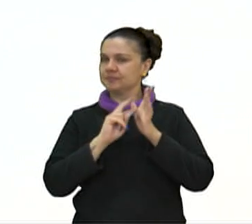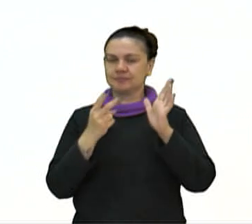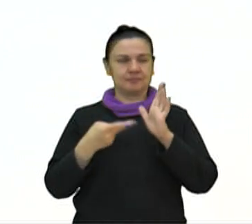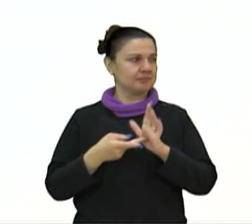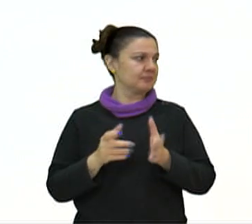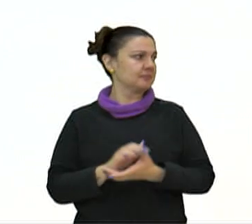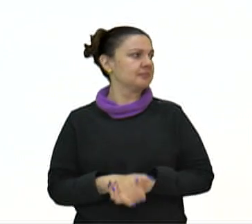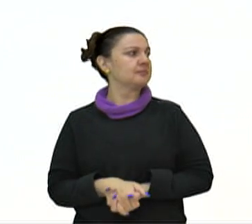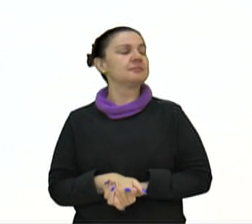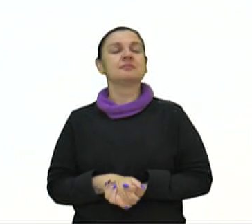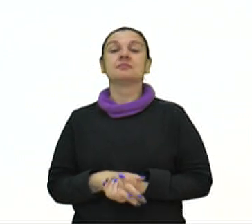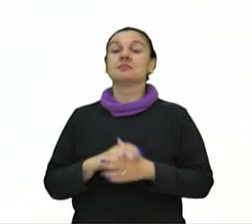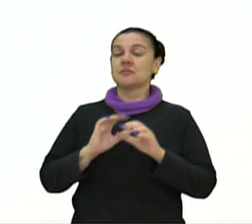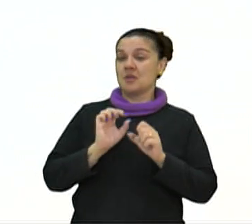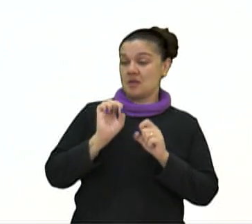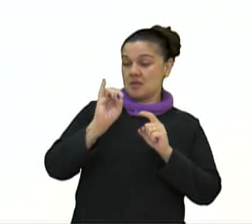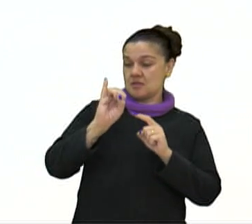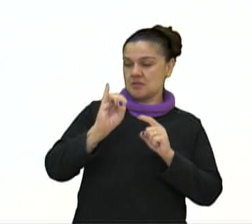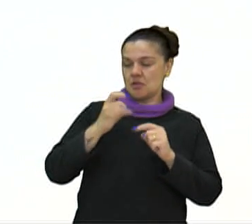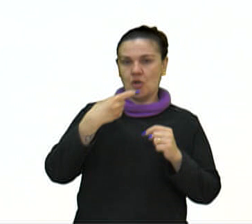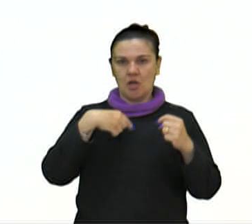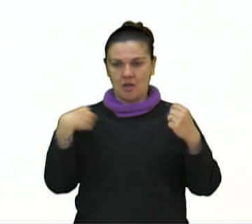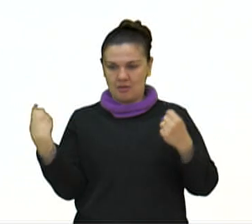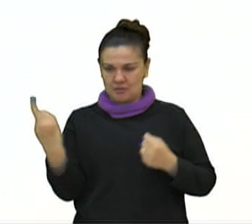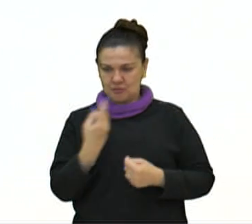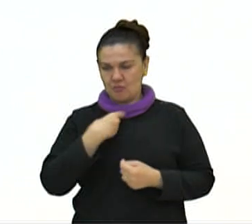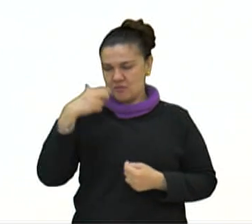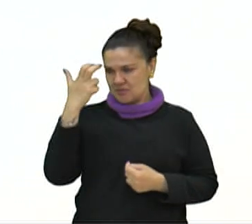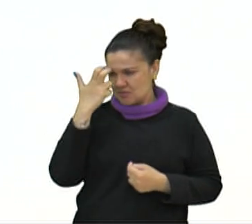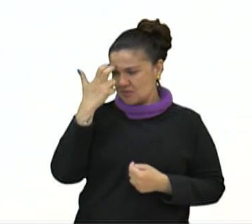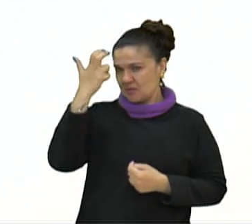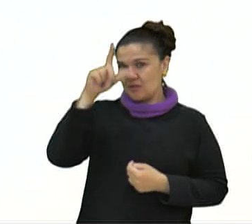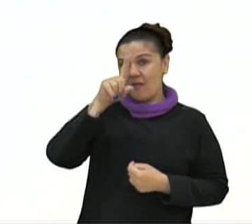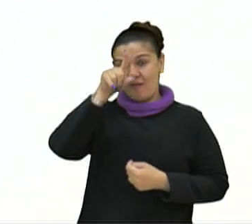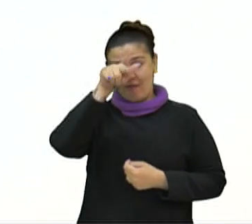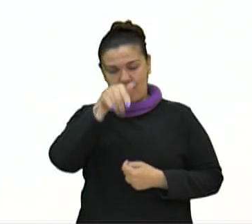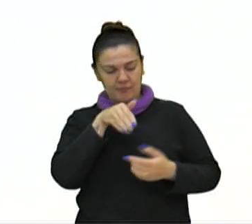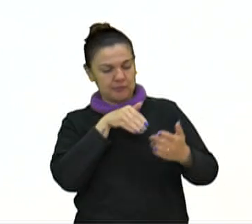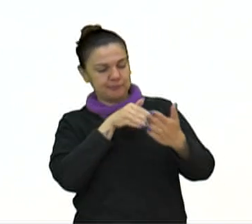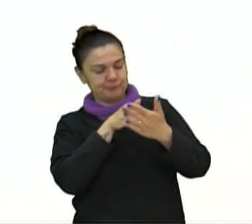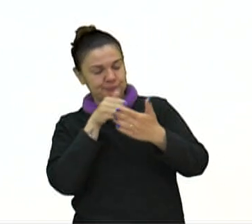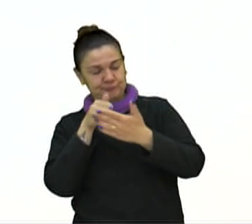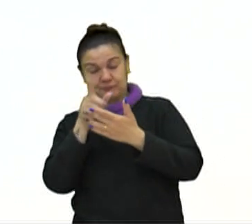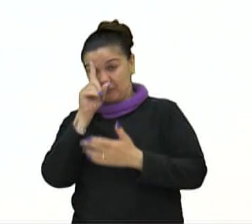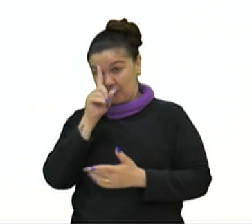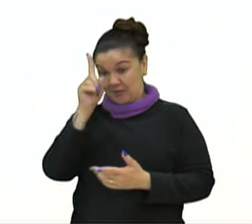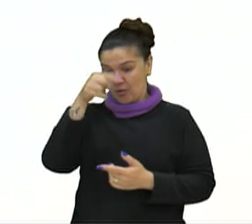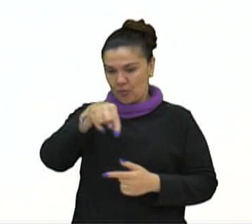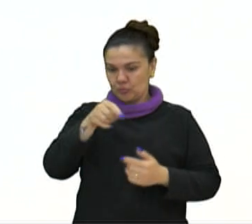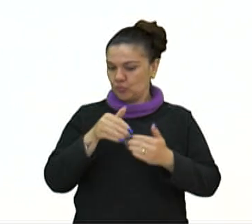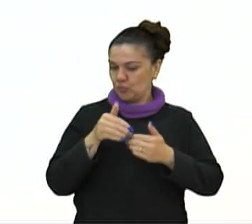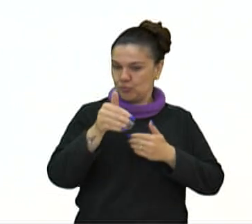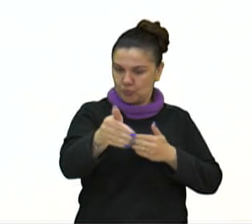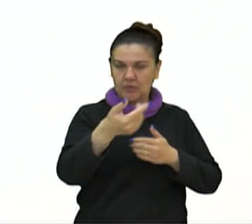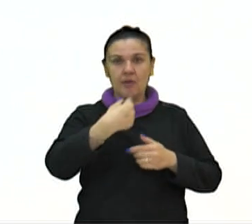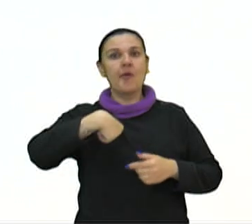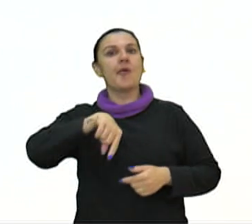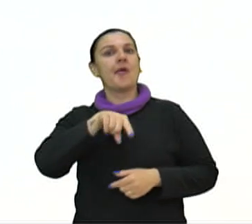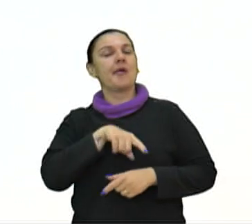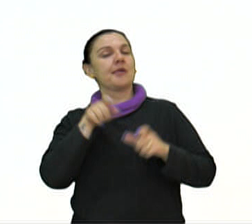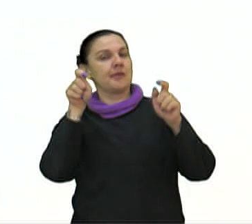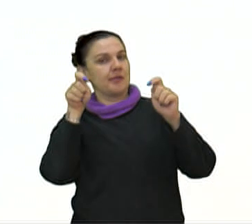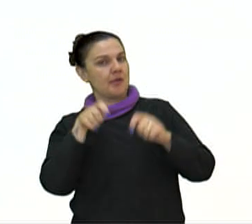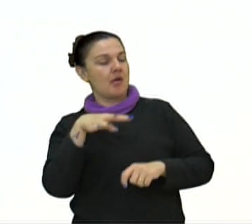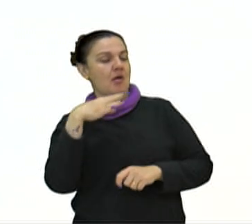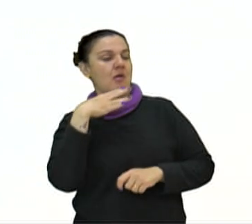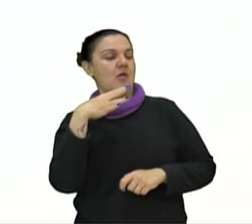então. Se o nosso intelecto é um modo finito do intelecto infinito de Deus, nós podemos conhecer